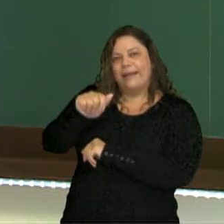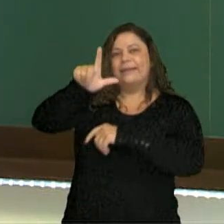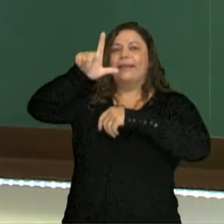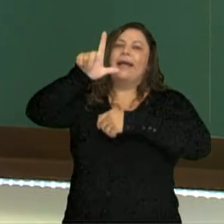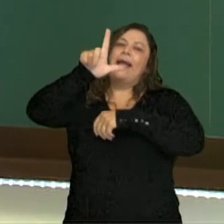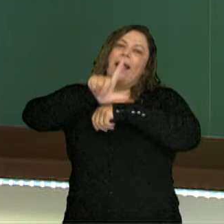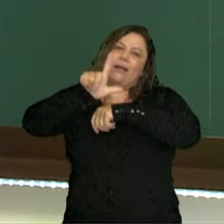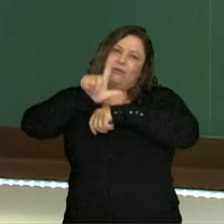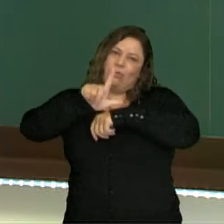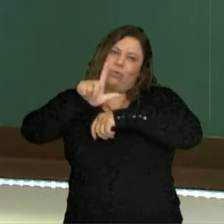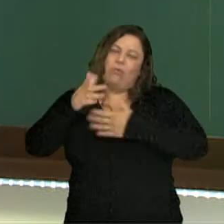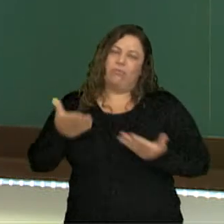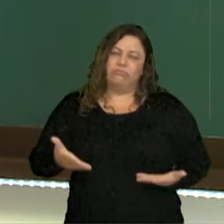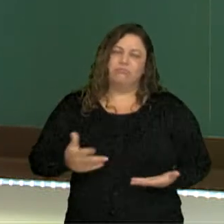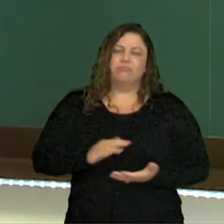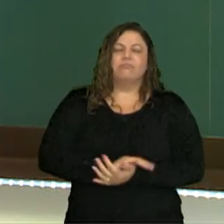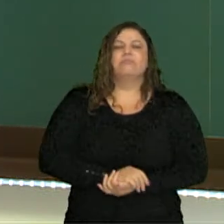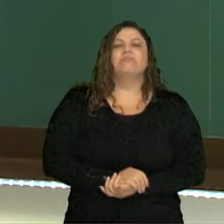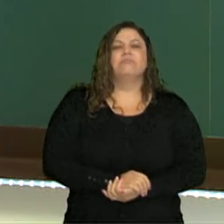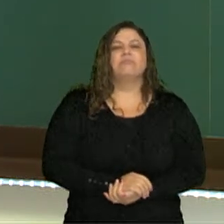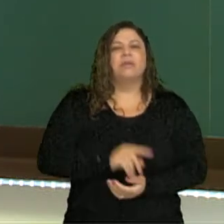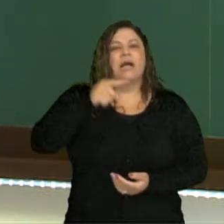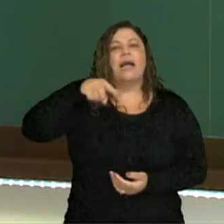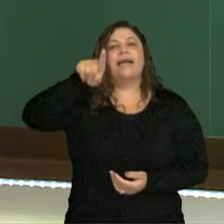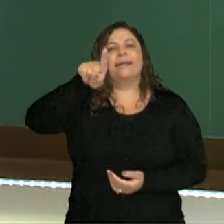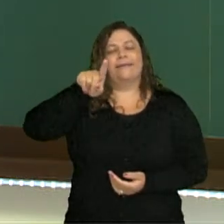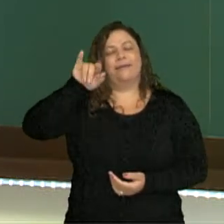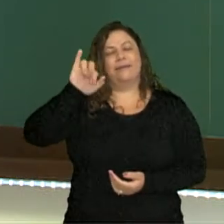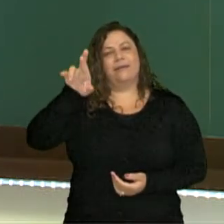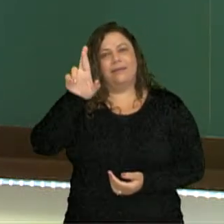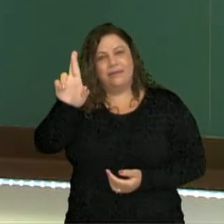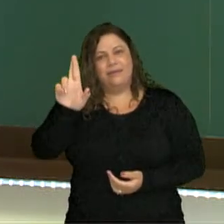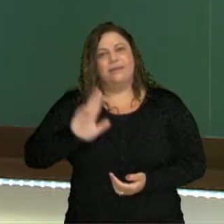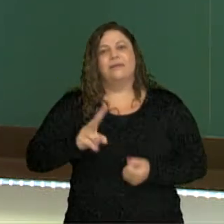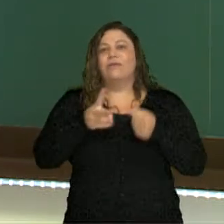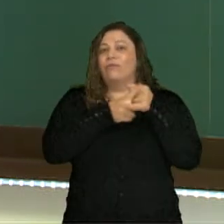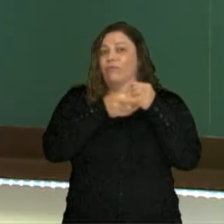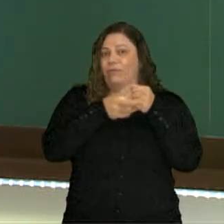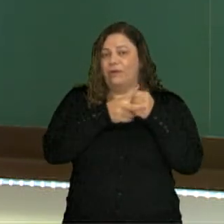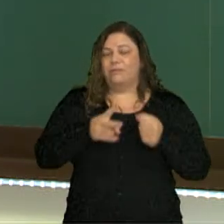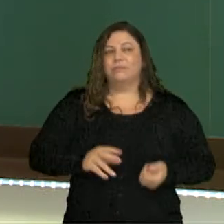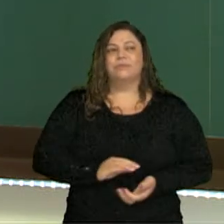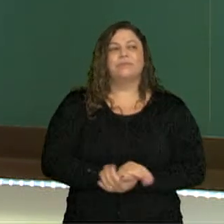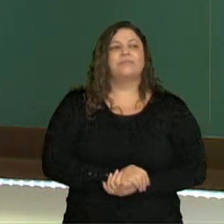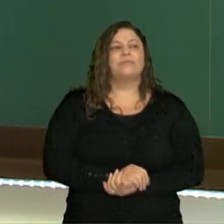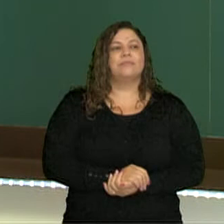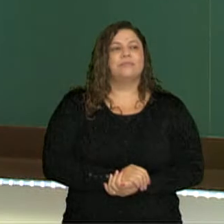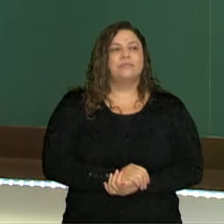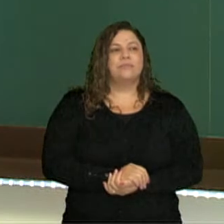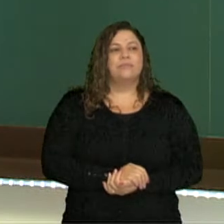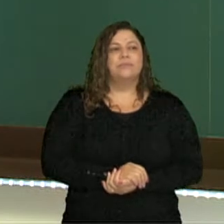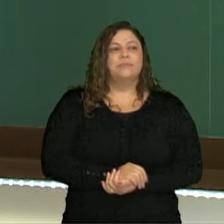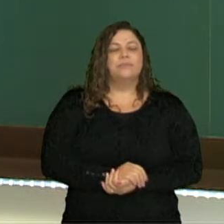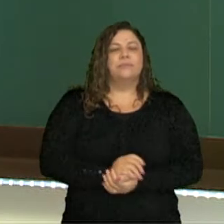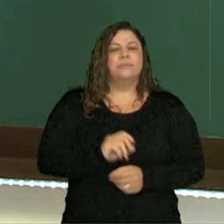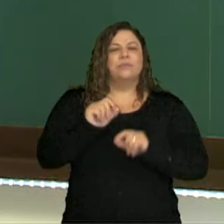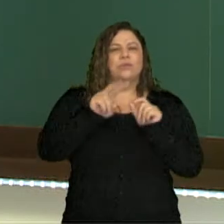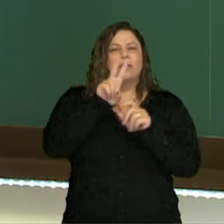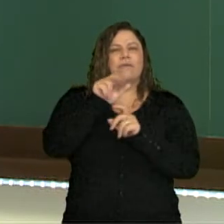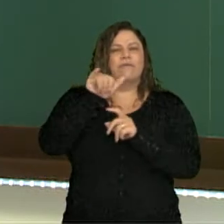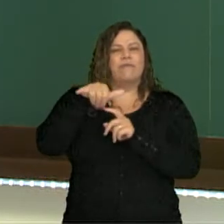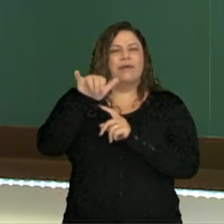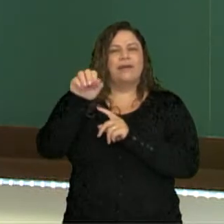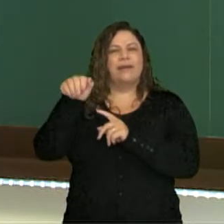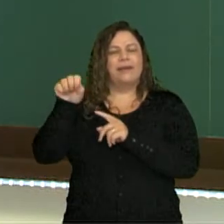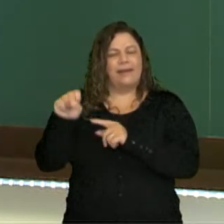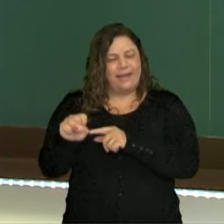verbo ir, veja aí, trata-se de um verbo irregular, no vayas. O que vayas tem a ver com ir, né?